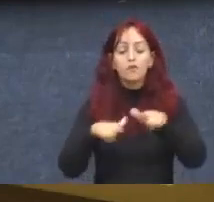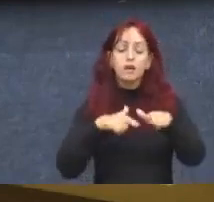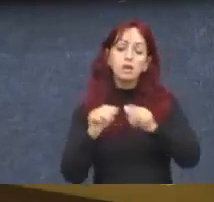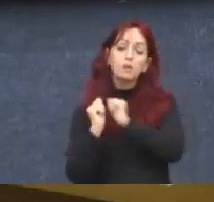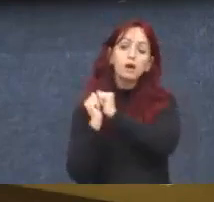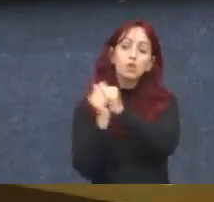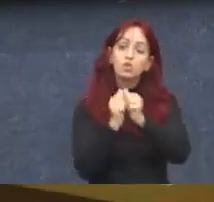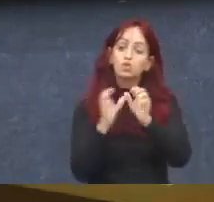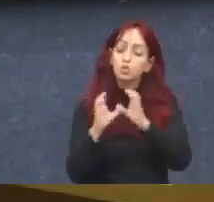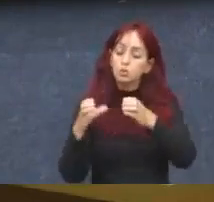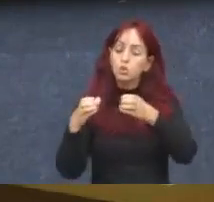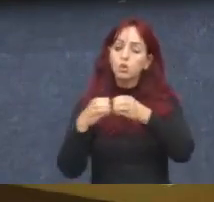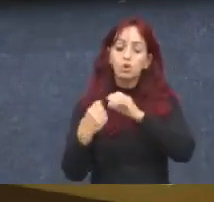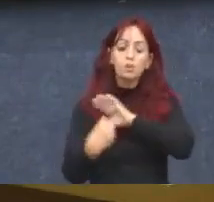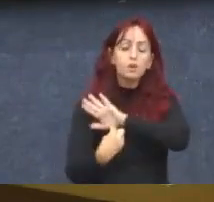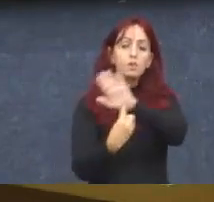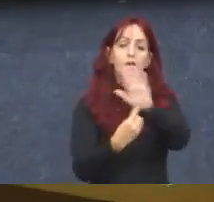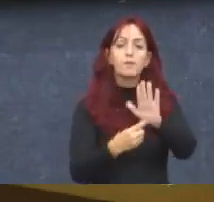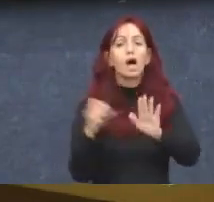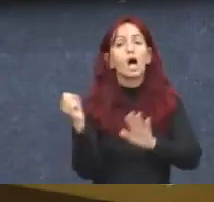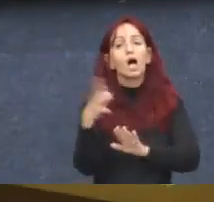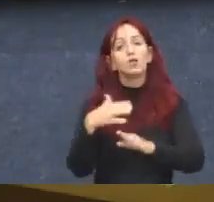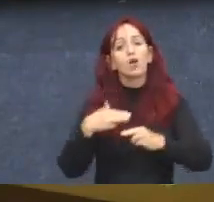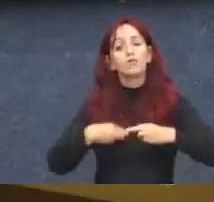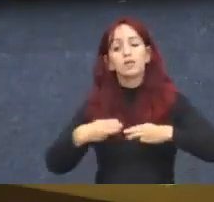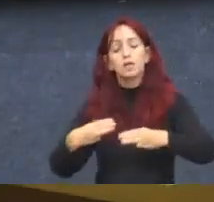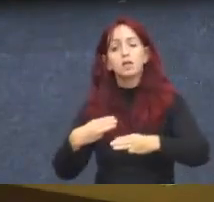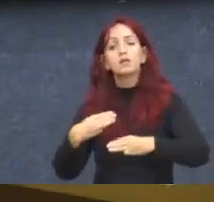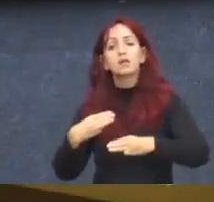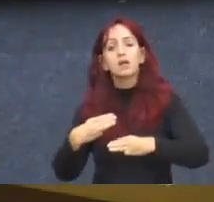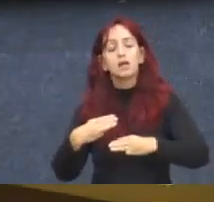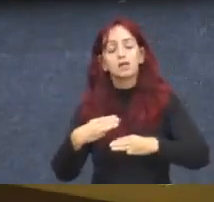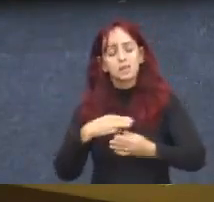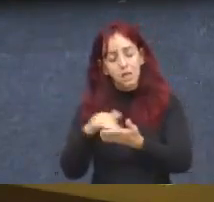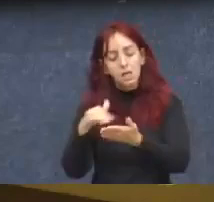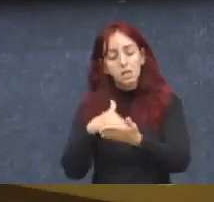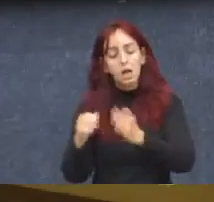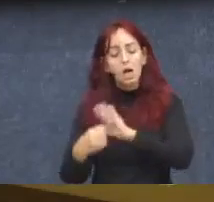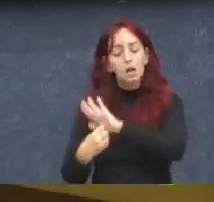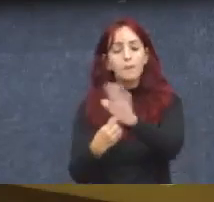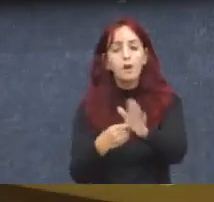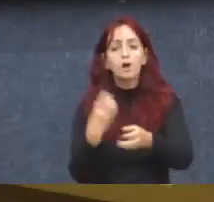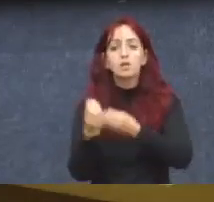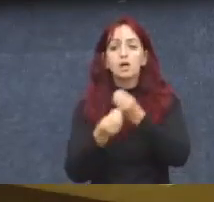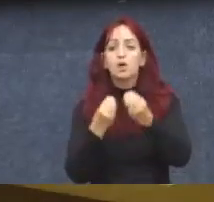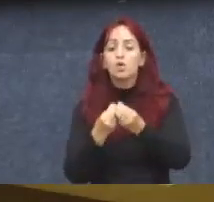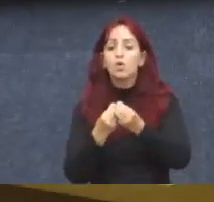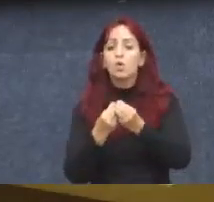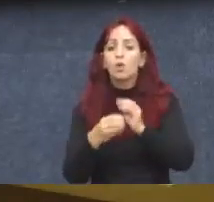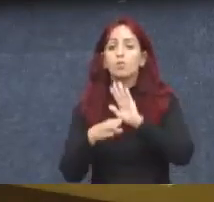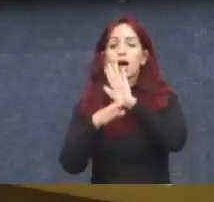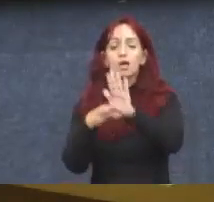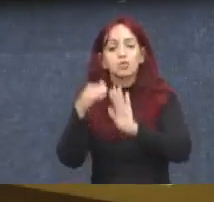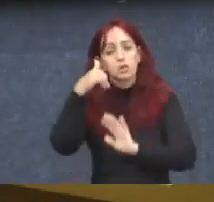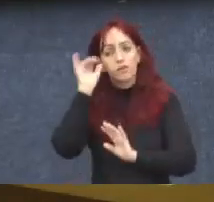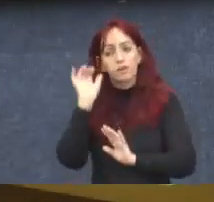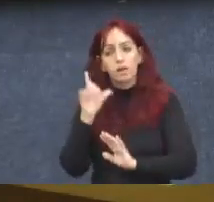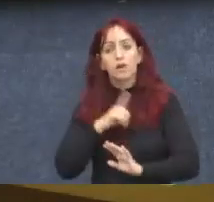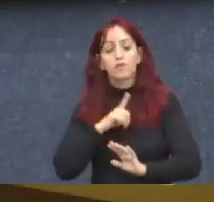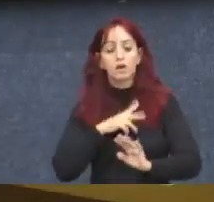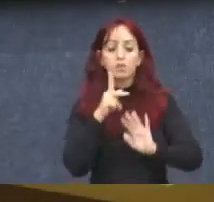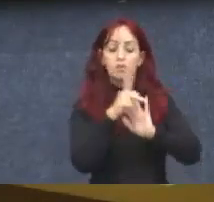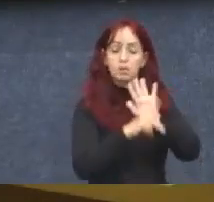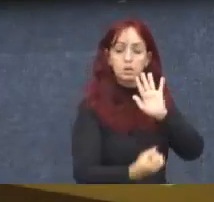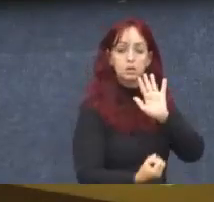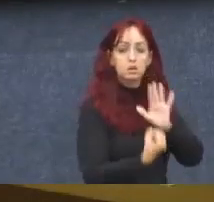ao novo secretário que toma posse essa semana um pacote de medidas para prevenção. Nós precisamos de projetos específicos